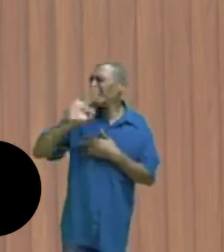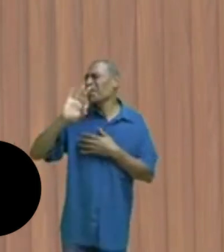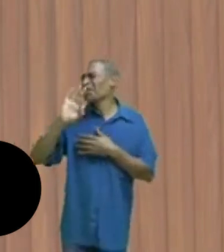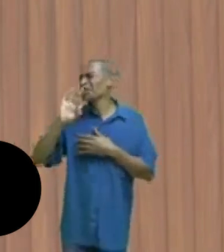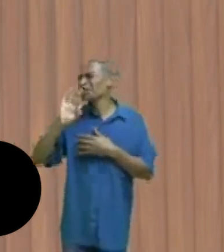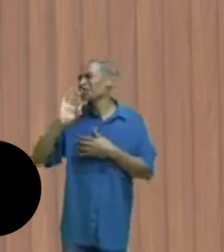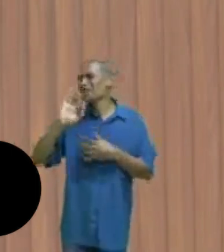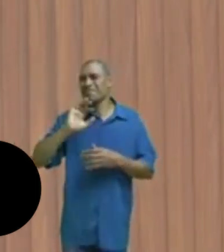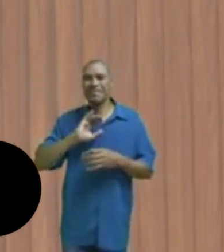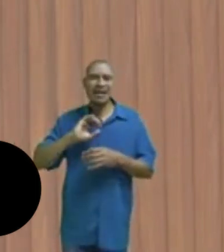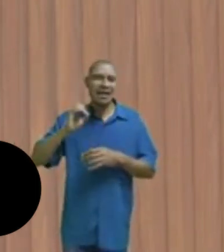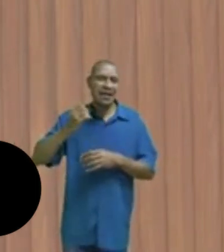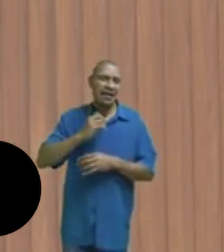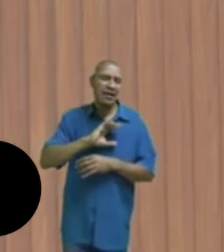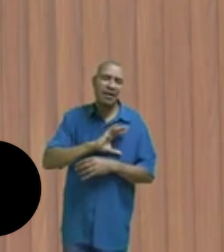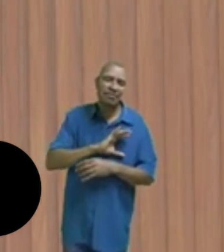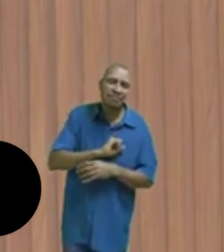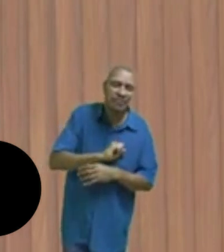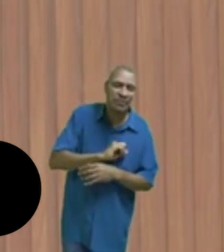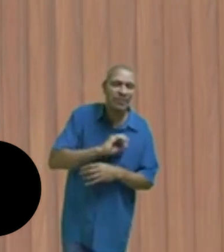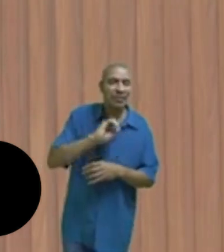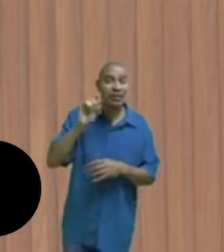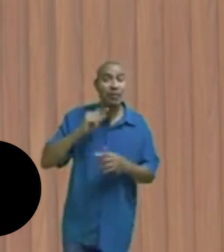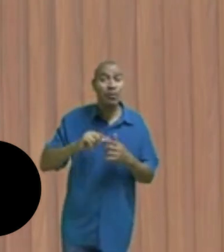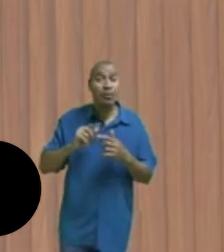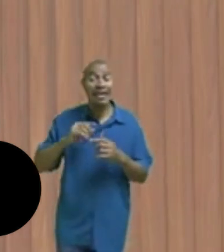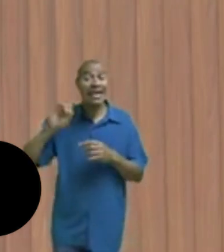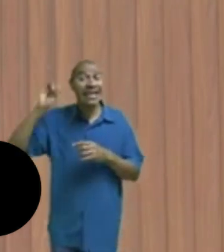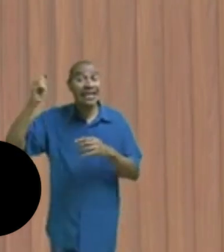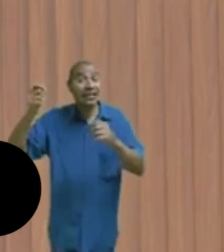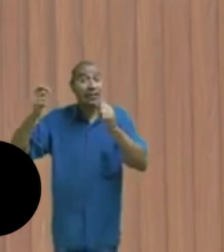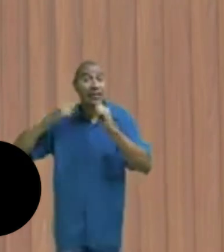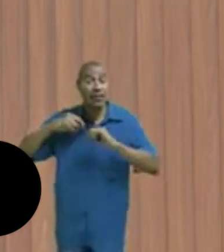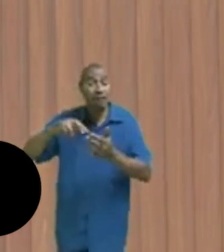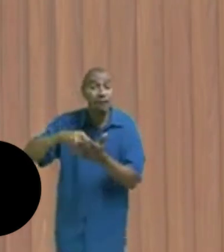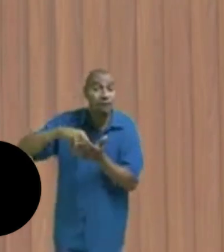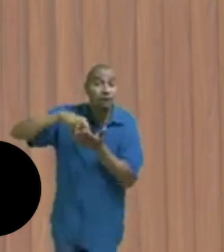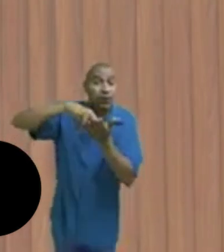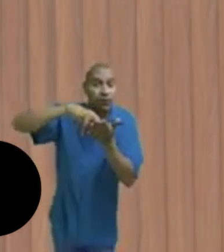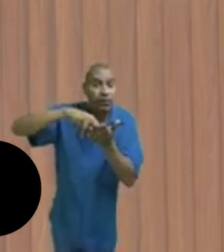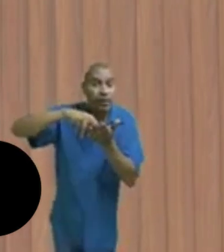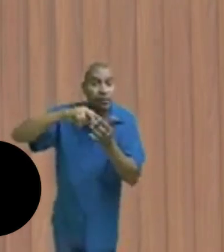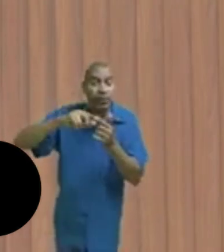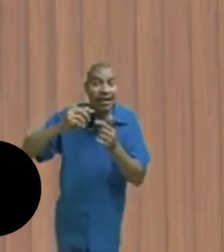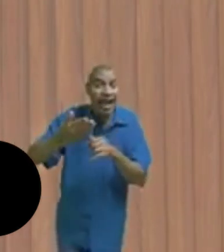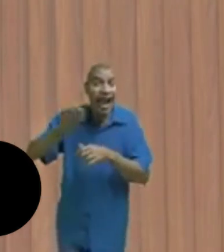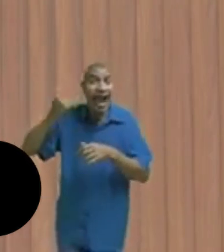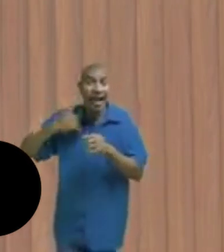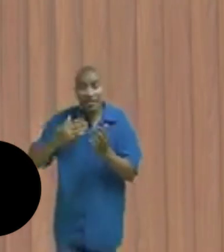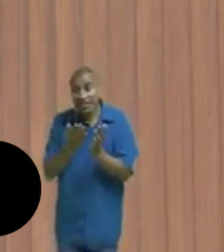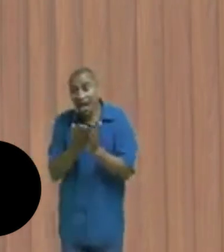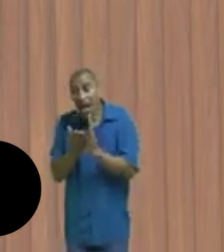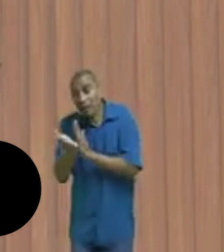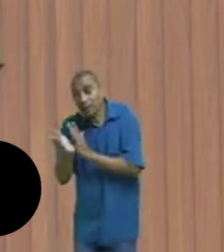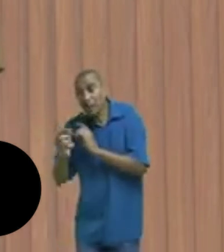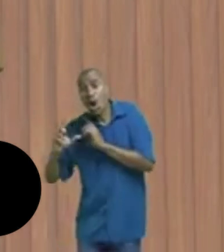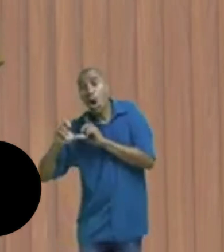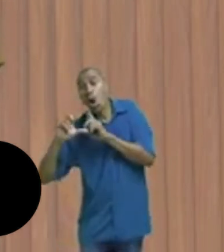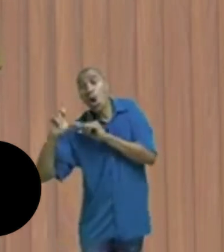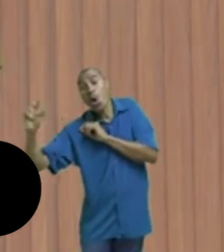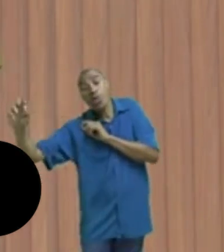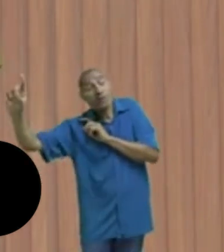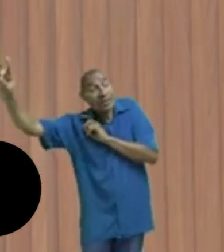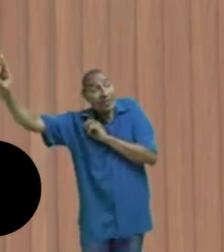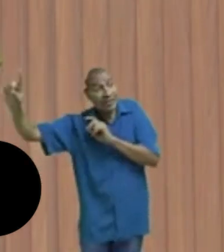Deus, que não levou em consideração a nossa queda, mas derramou sobre nós o seu amor. Bendito seja o nome do Senhor.